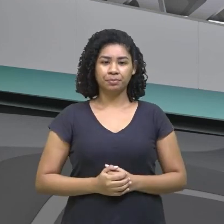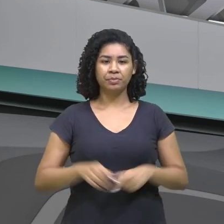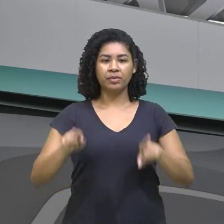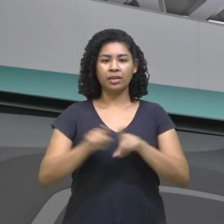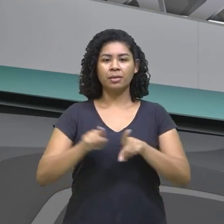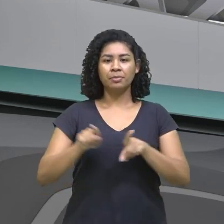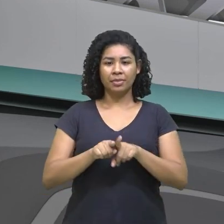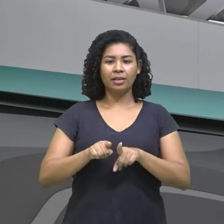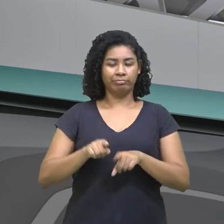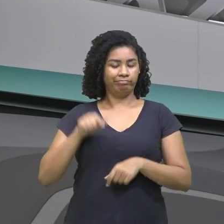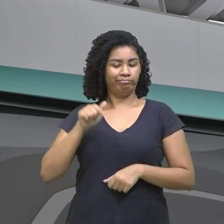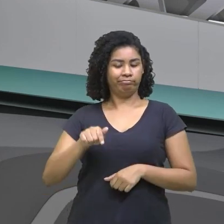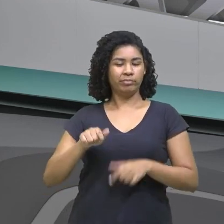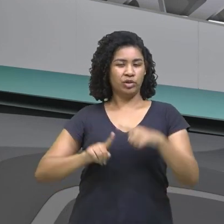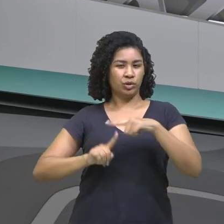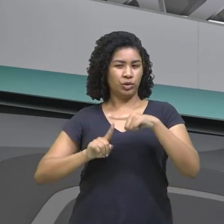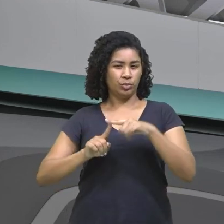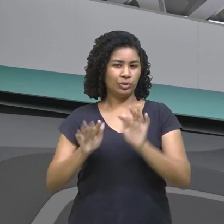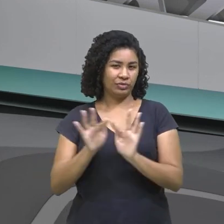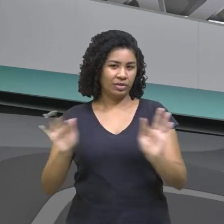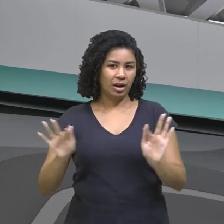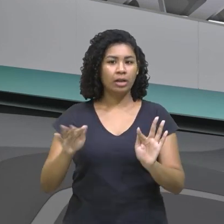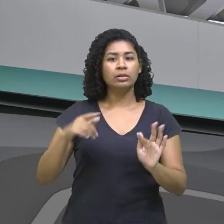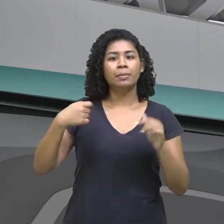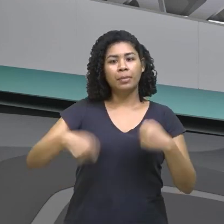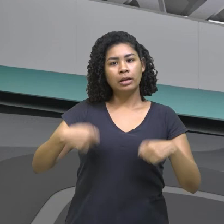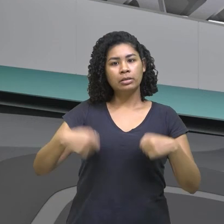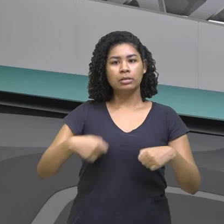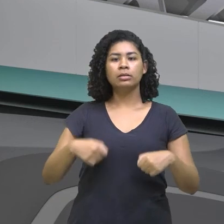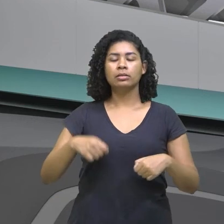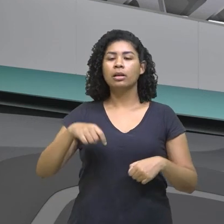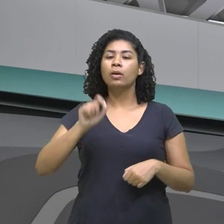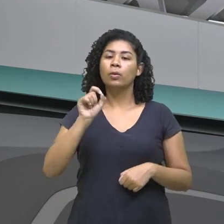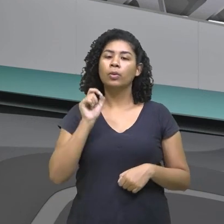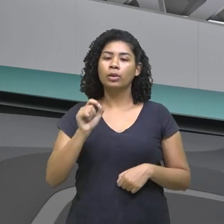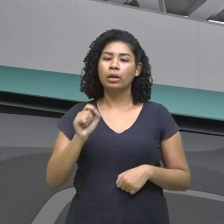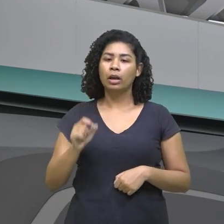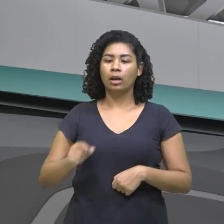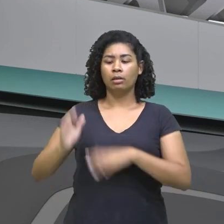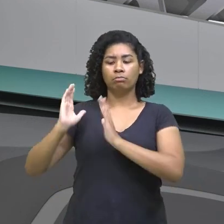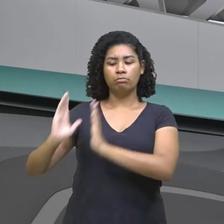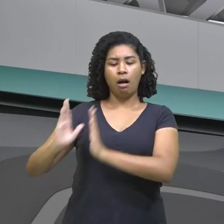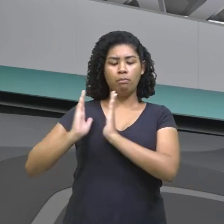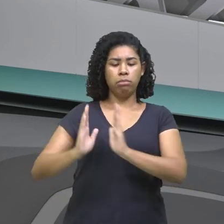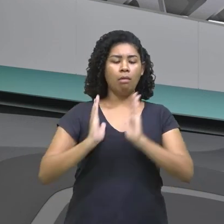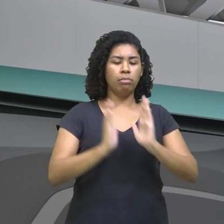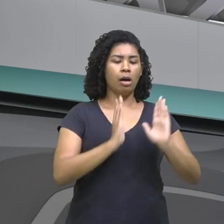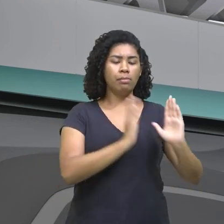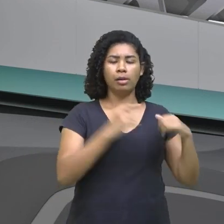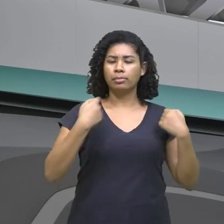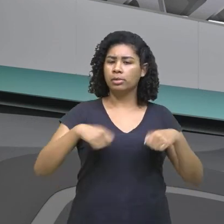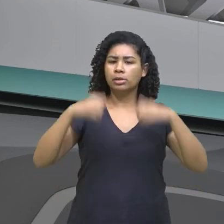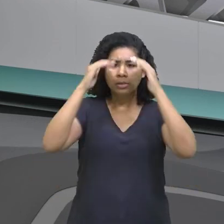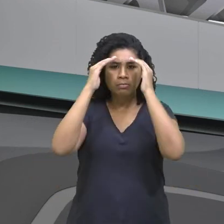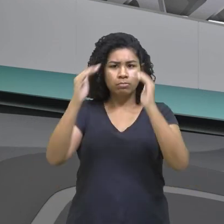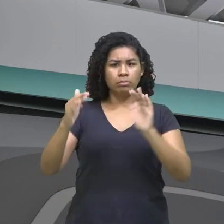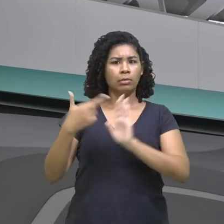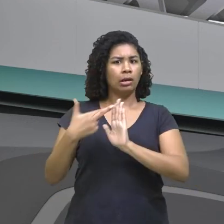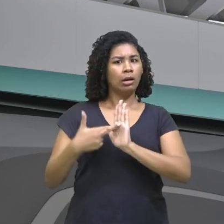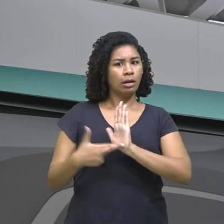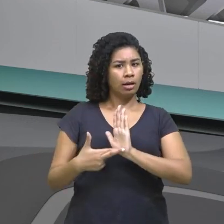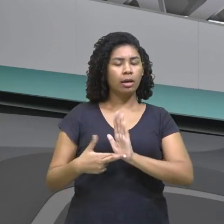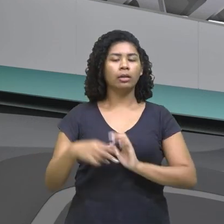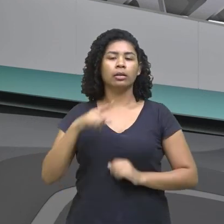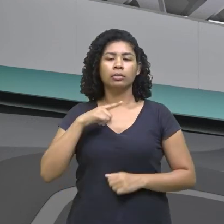que na forma afirmativa eu preciso de alguns elementos e de uma ordem a ser seguida.